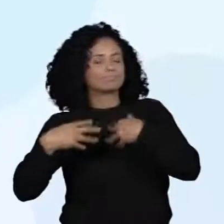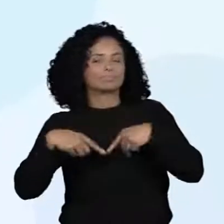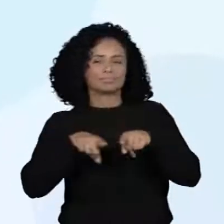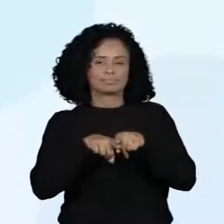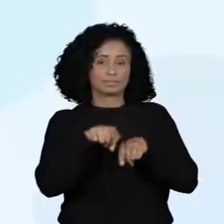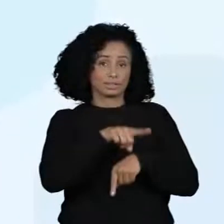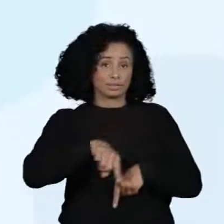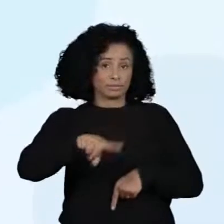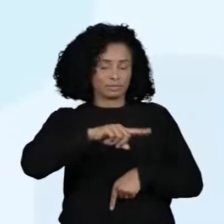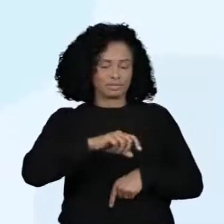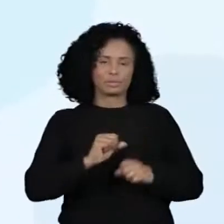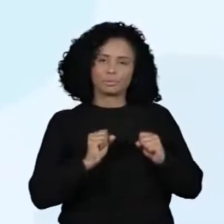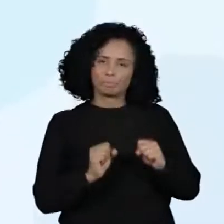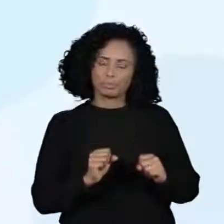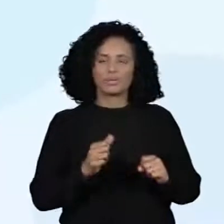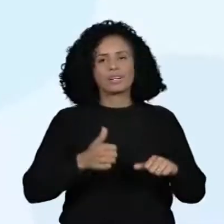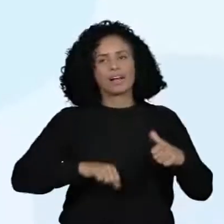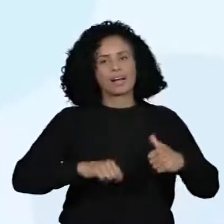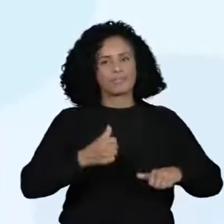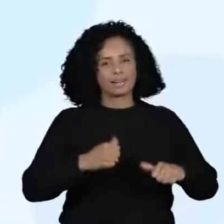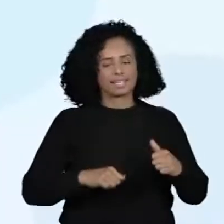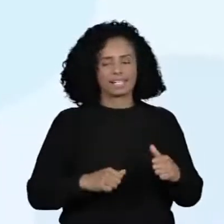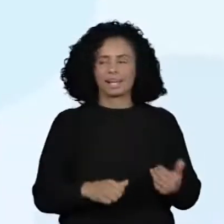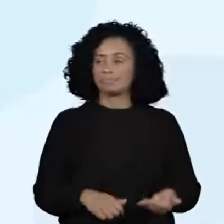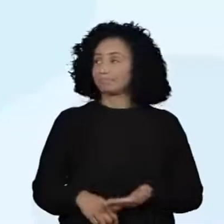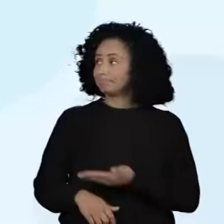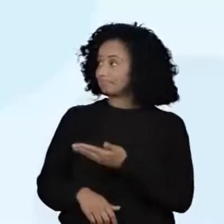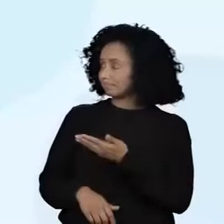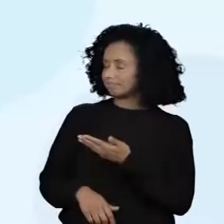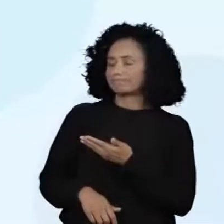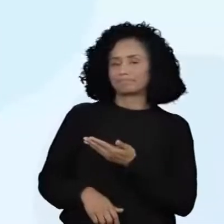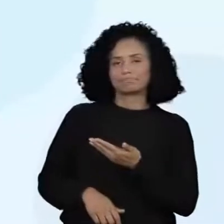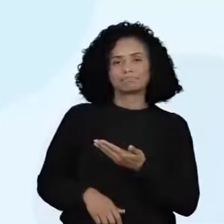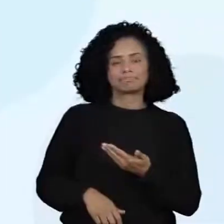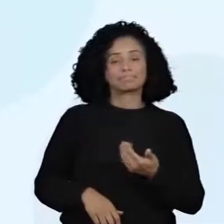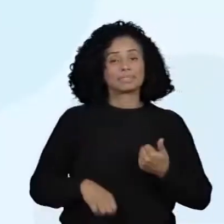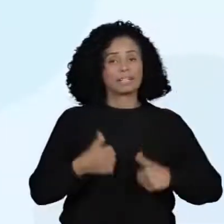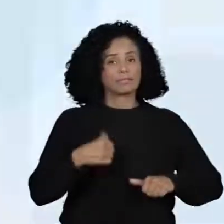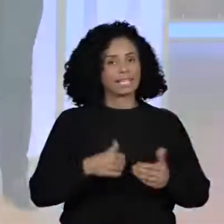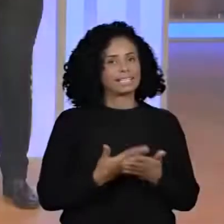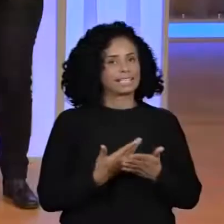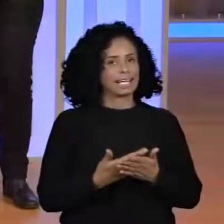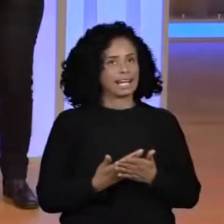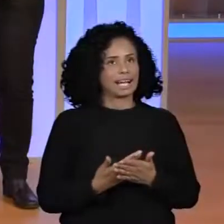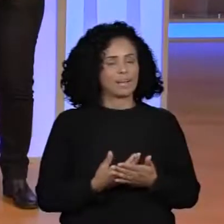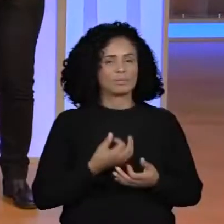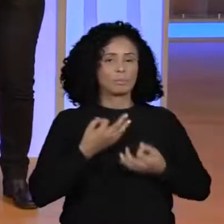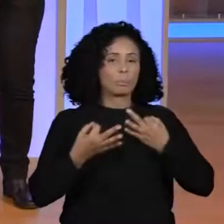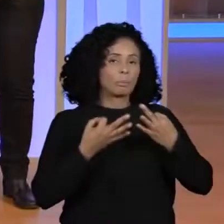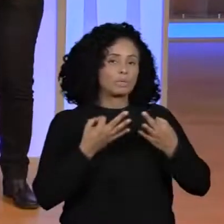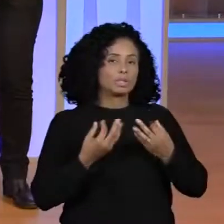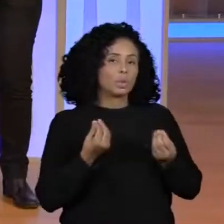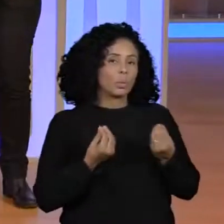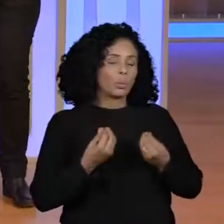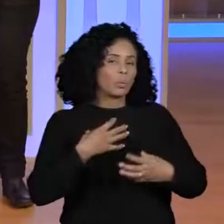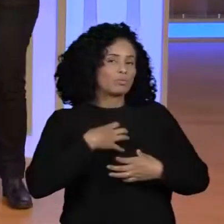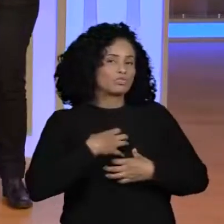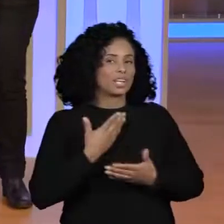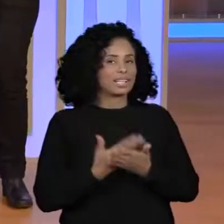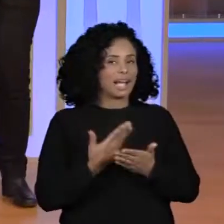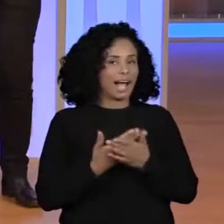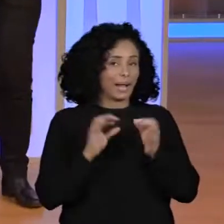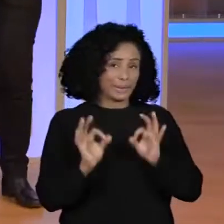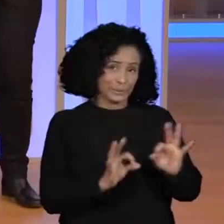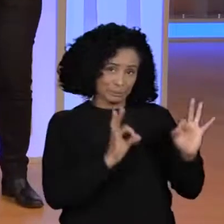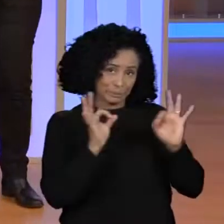para vocês o nosso QR Code, aí, o nosso link, para que vocês nos contem o que acharam da aula que acabaram de